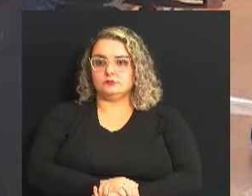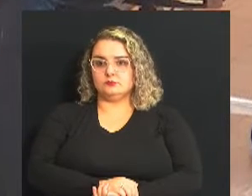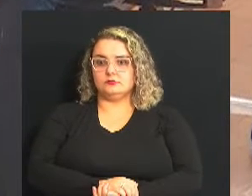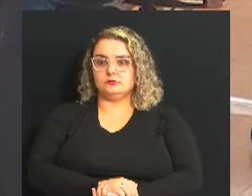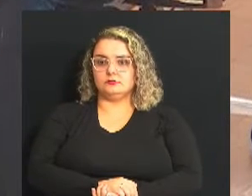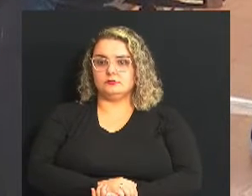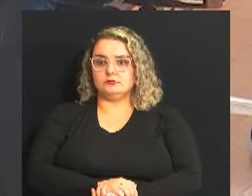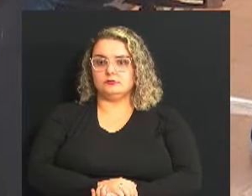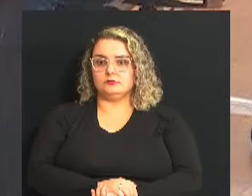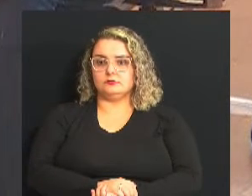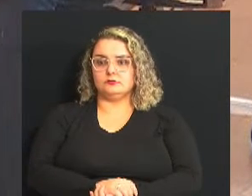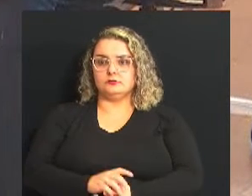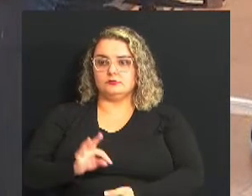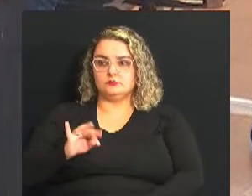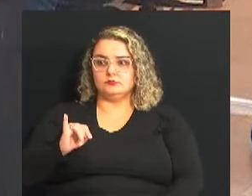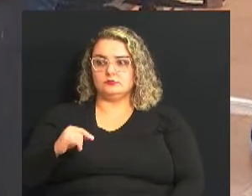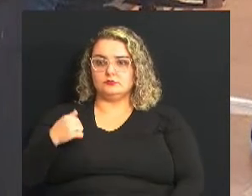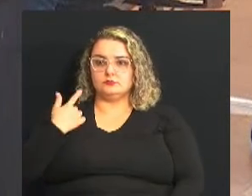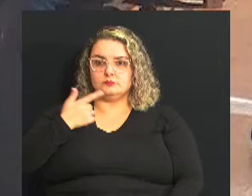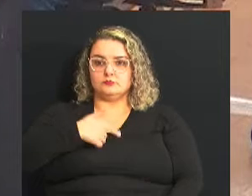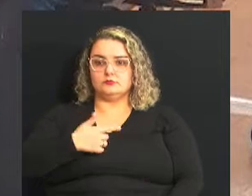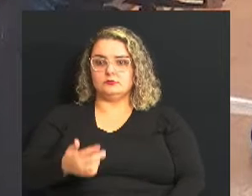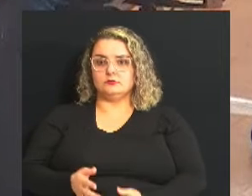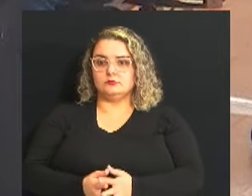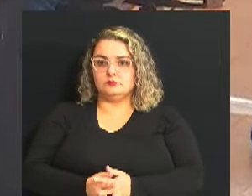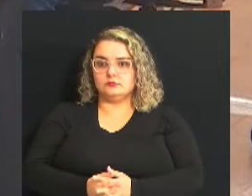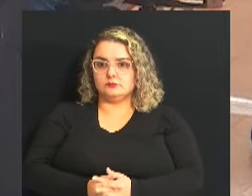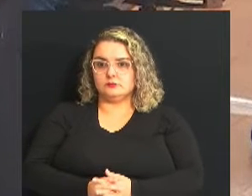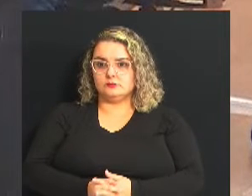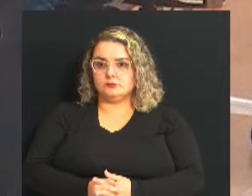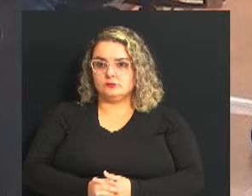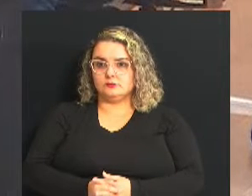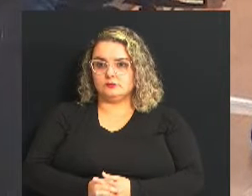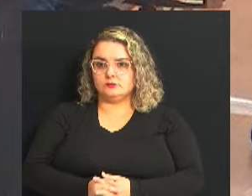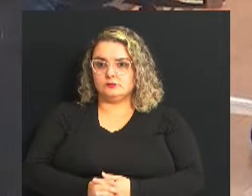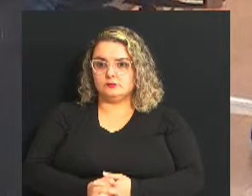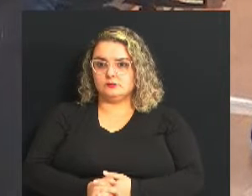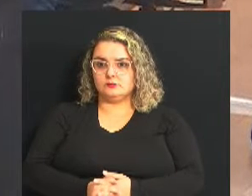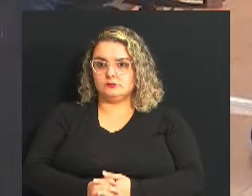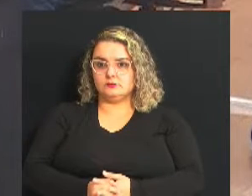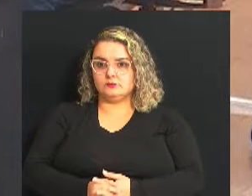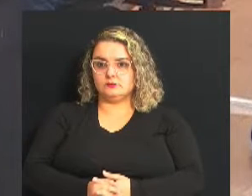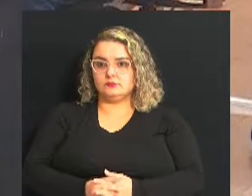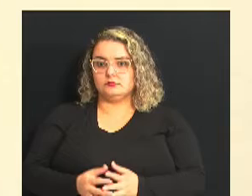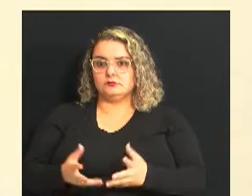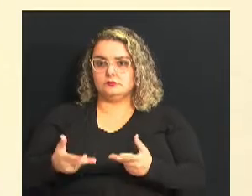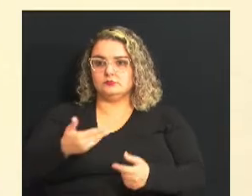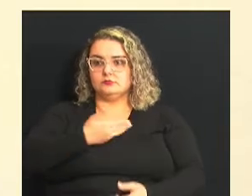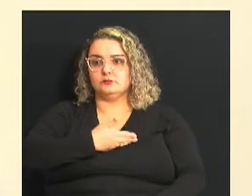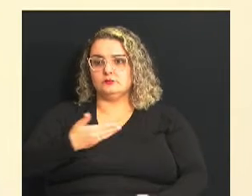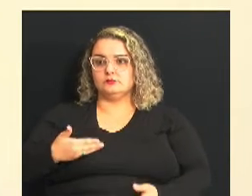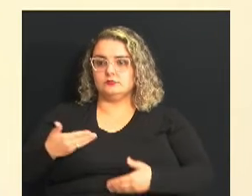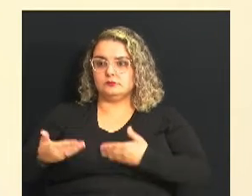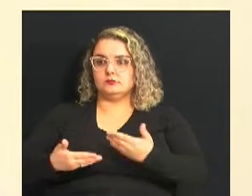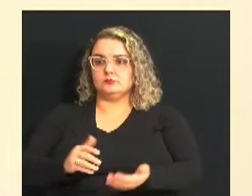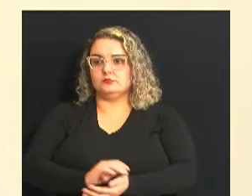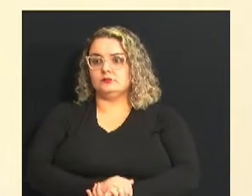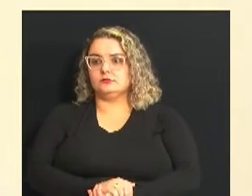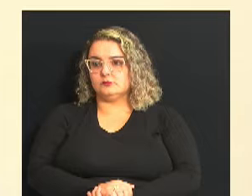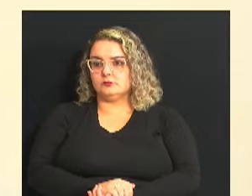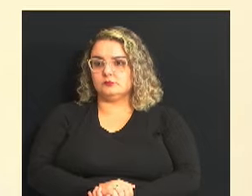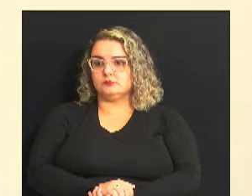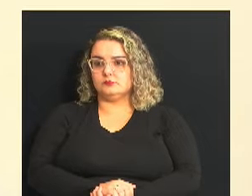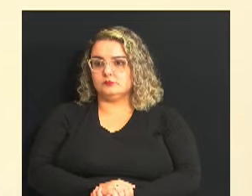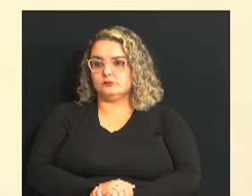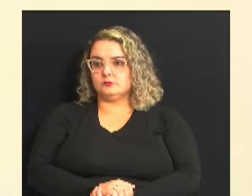TI nossa, né? Hoje, a primeira coisa que todo servidor da DT faz é para logar na plataforma assim